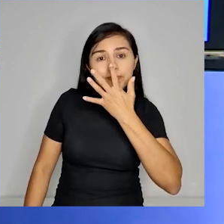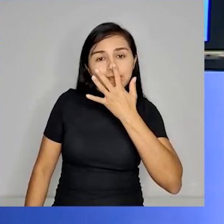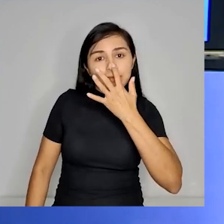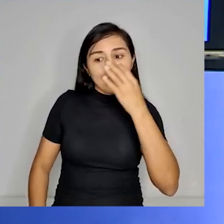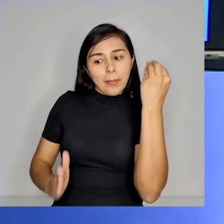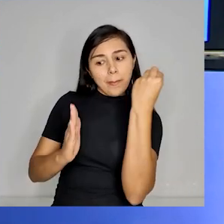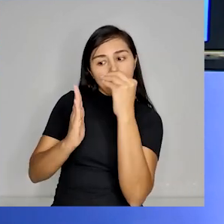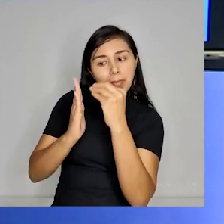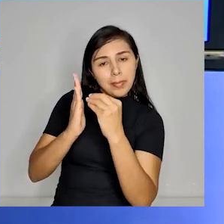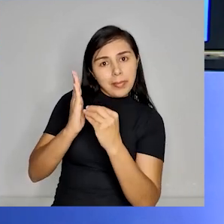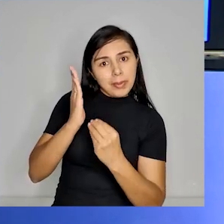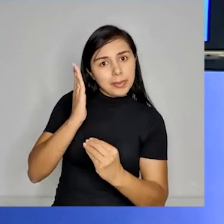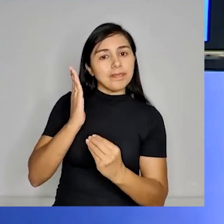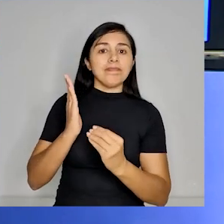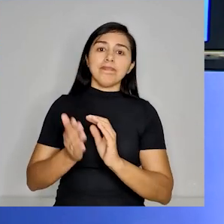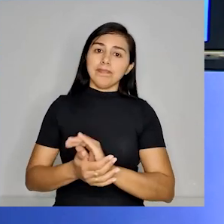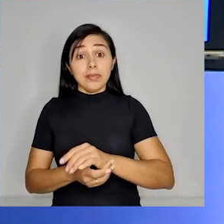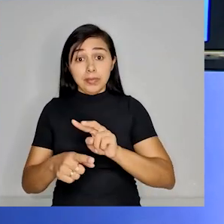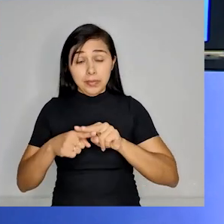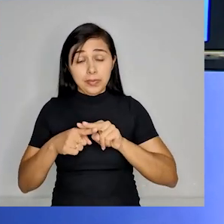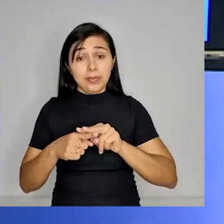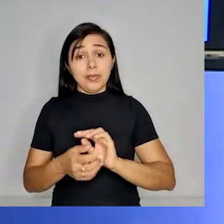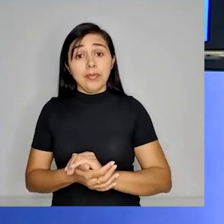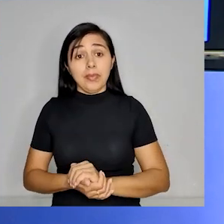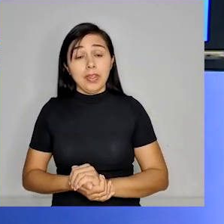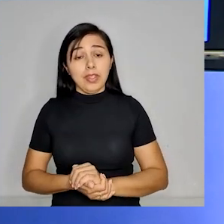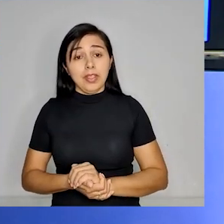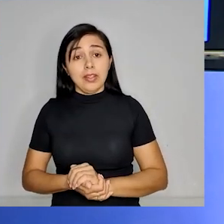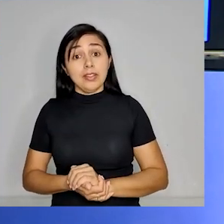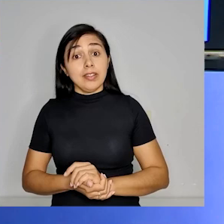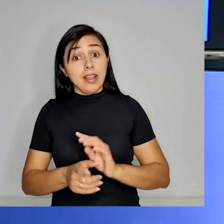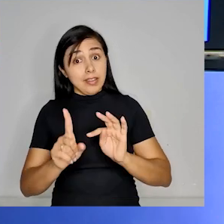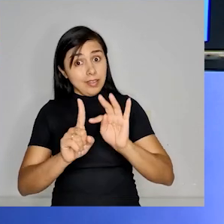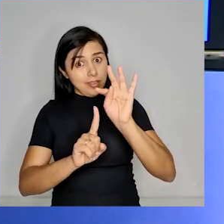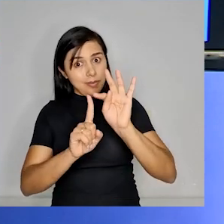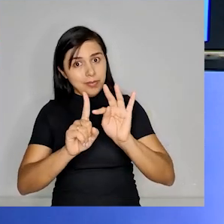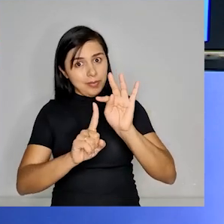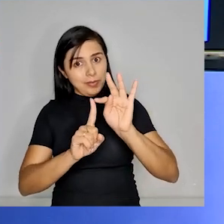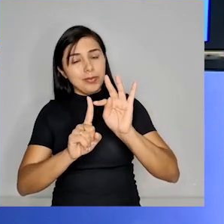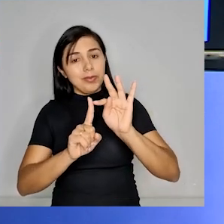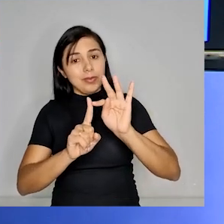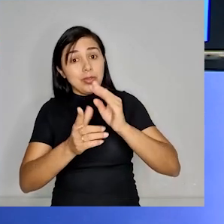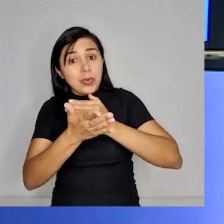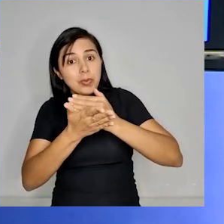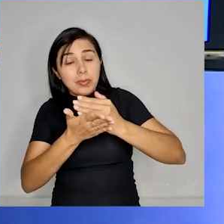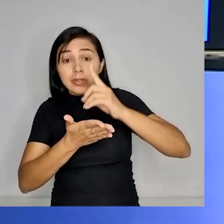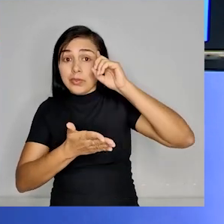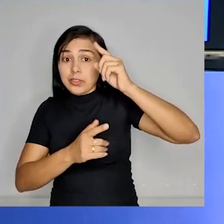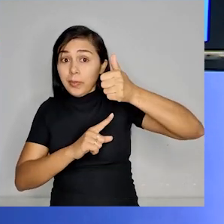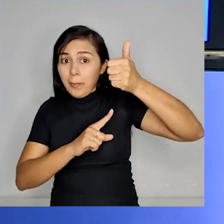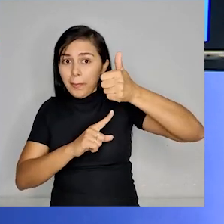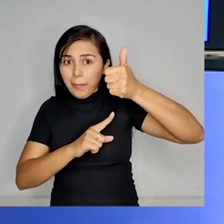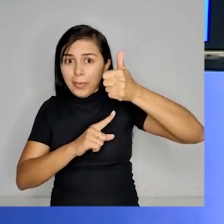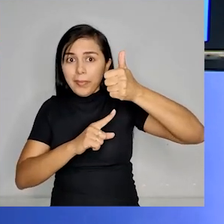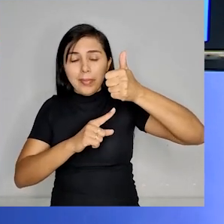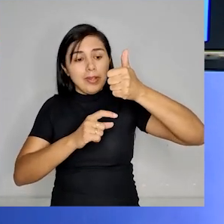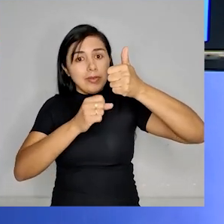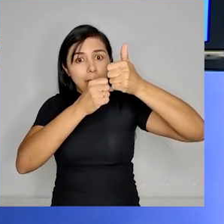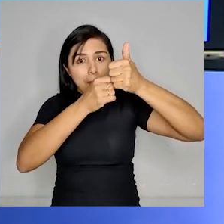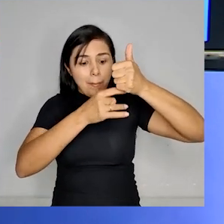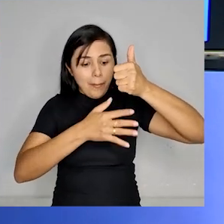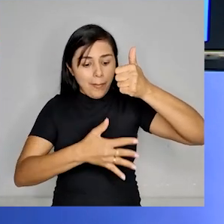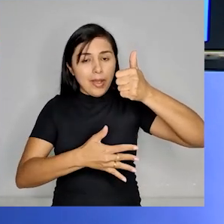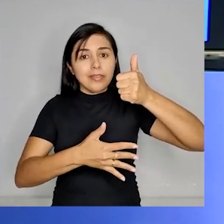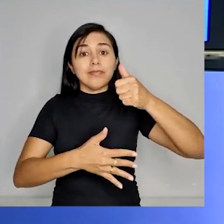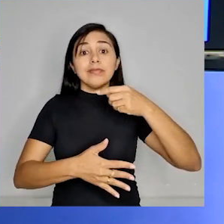de temperaturas que eu registrei. Então, nesse caso, as temperaturas que eu vou somar vai ser do dia 1, de 37,